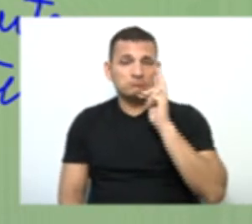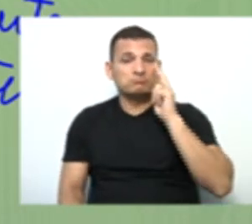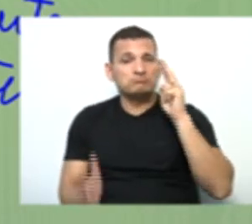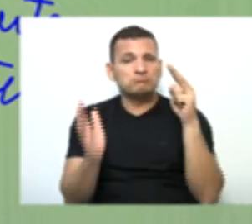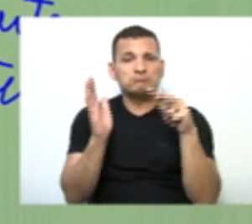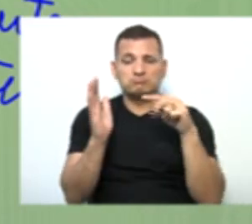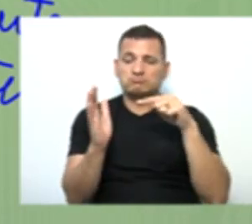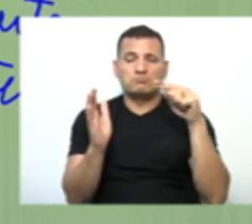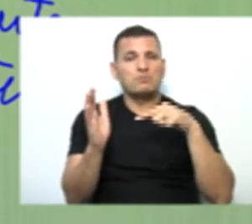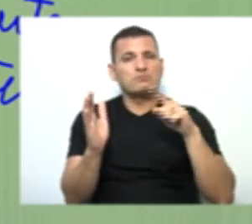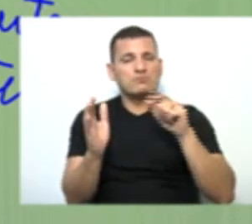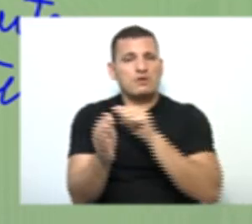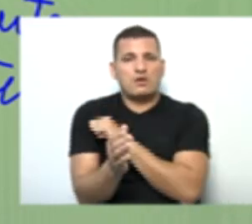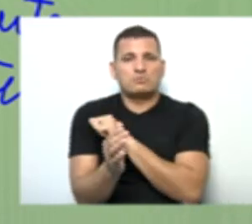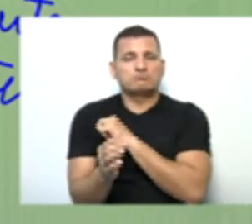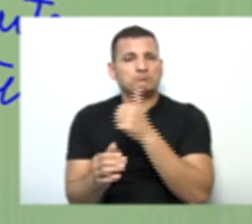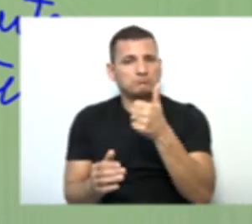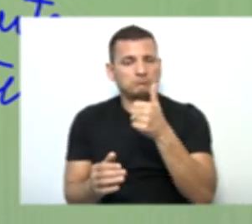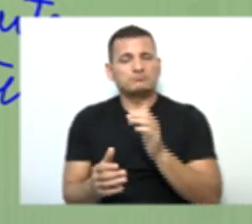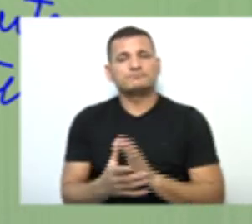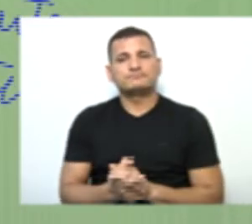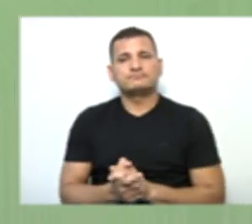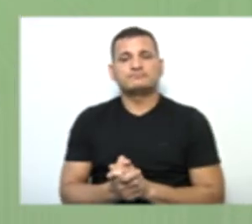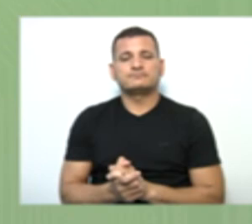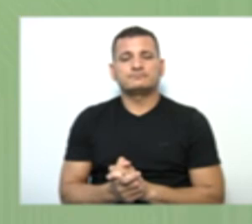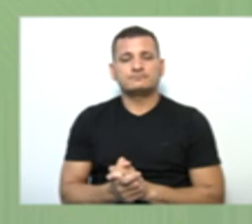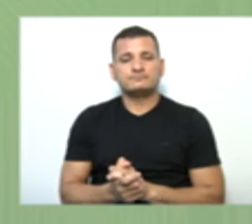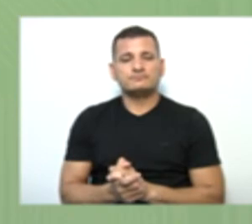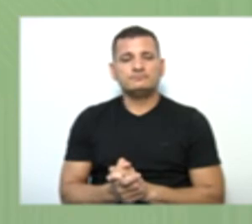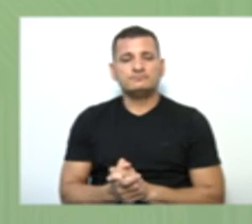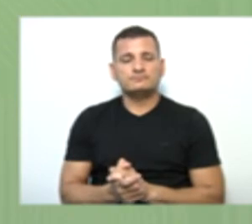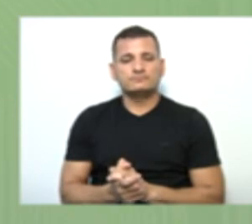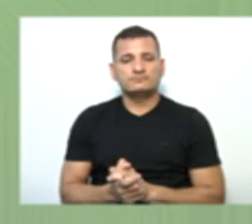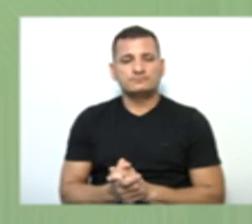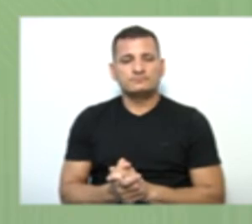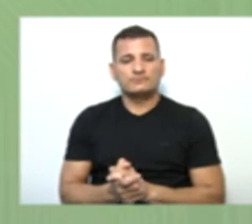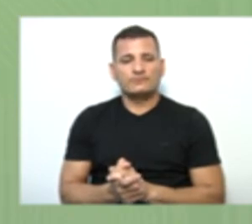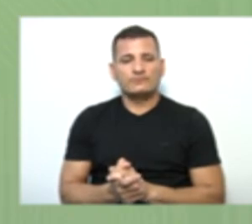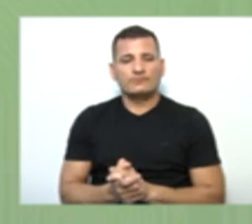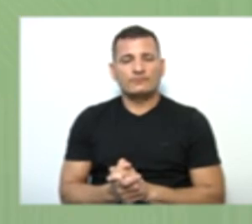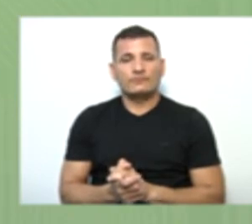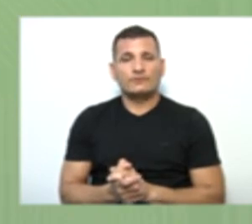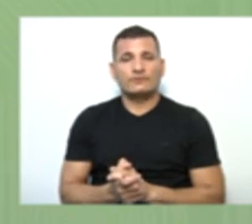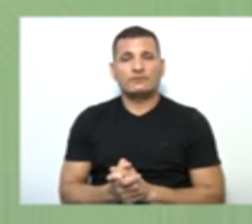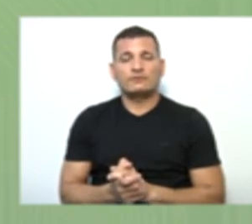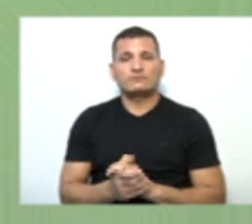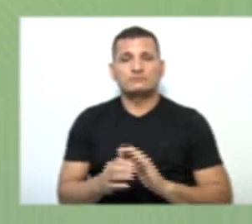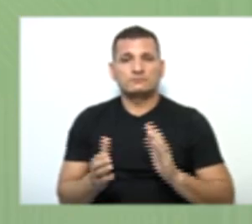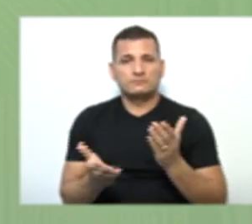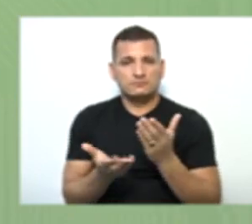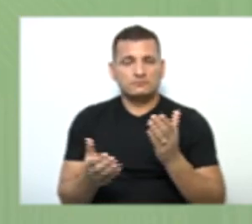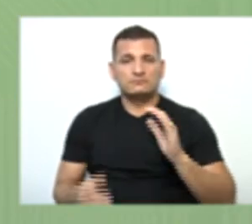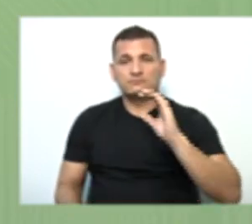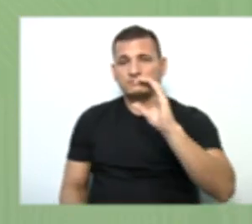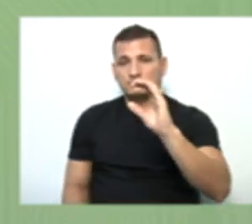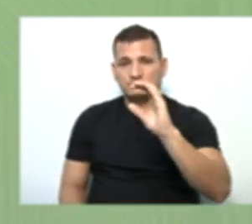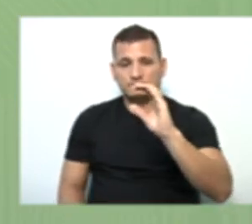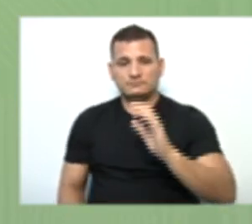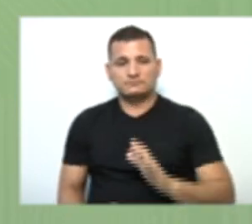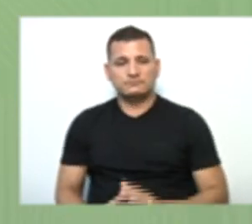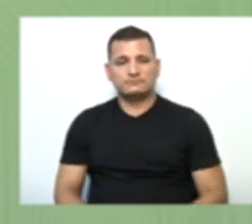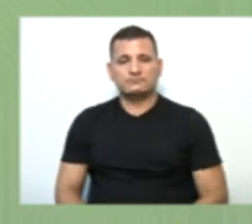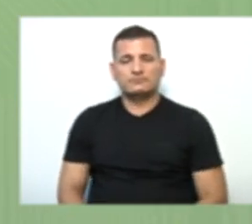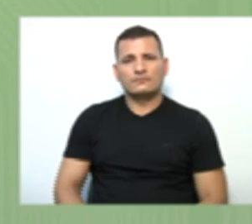aqui, o pessoal está contribuindo mesmo. Mas o tempo não para. Então vamos para a questão C. No